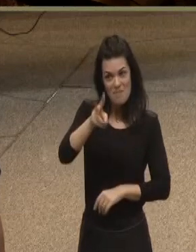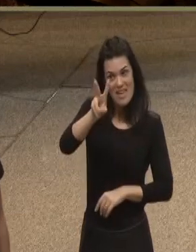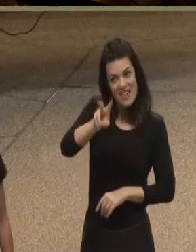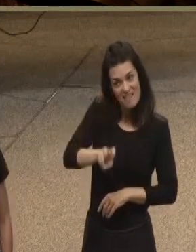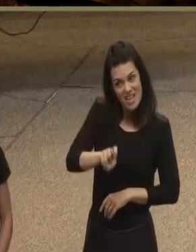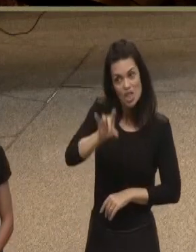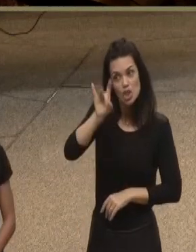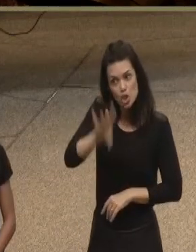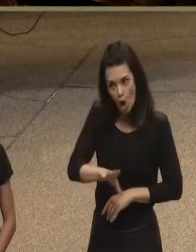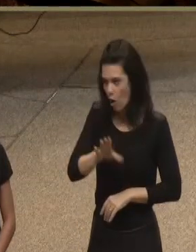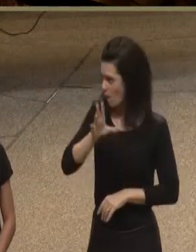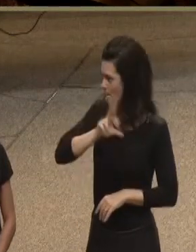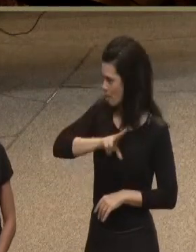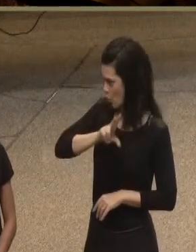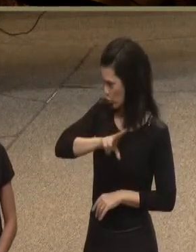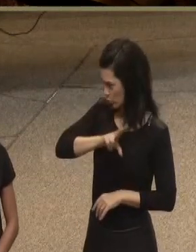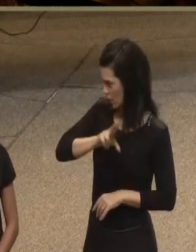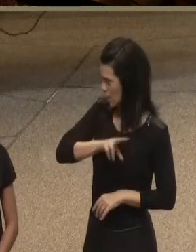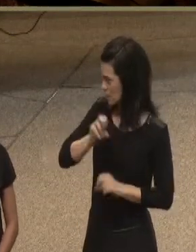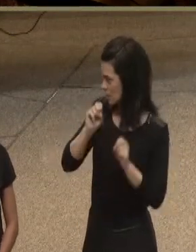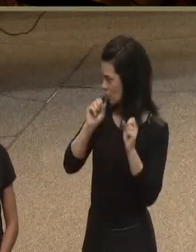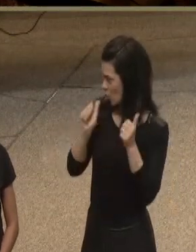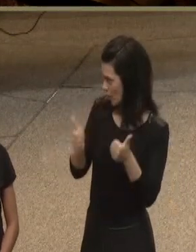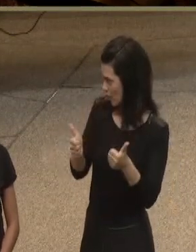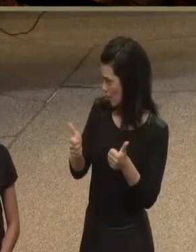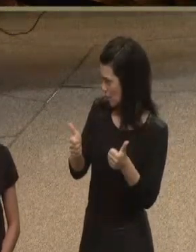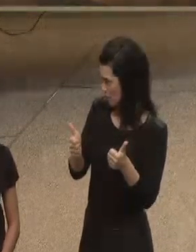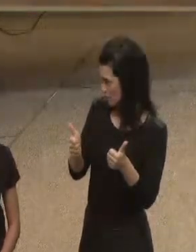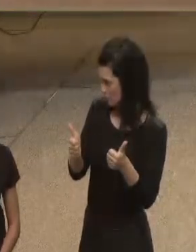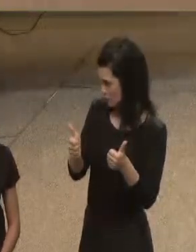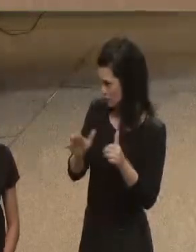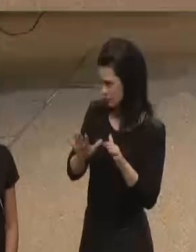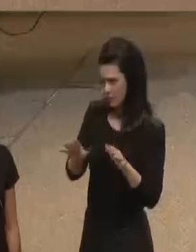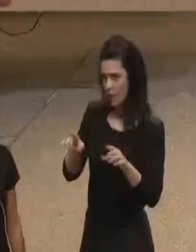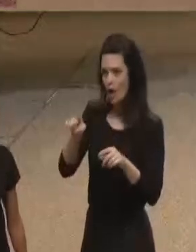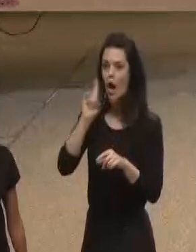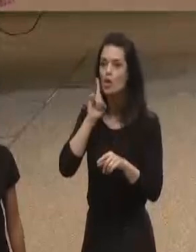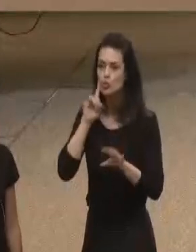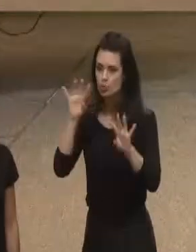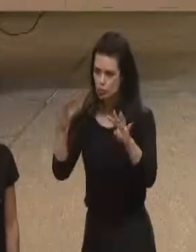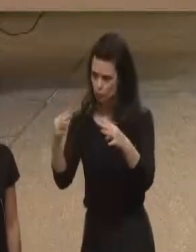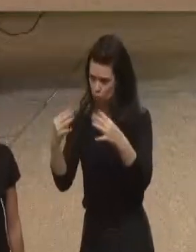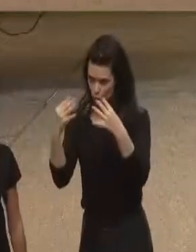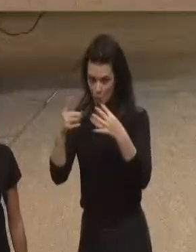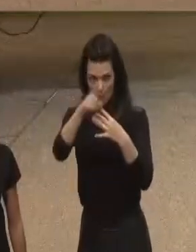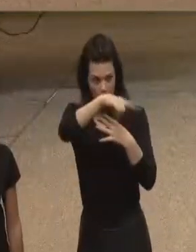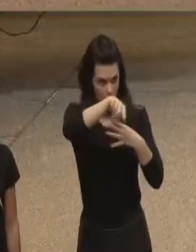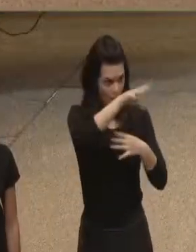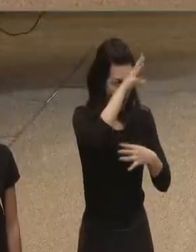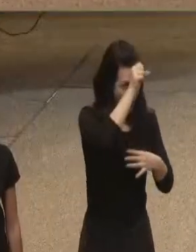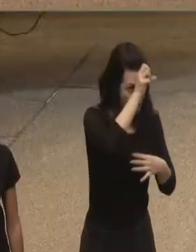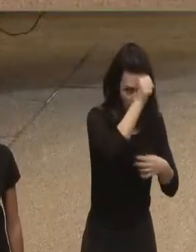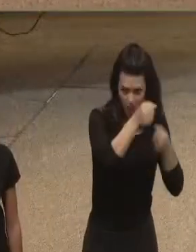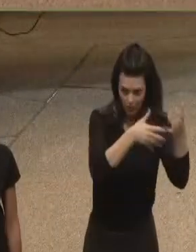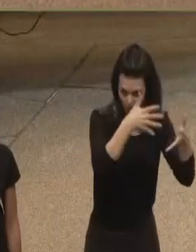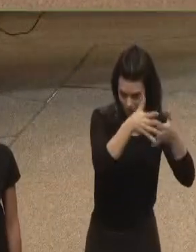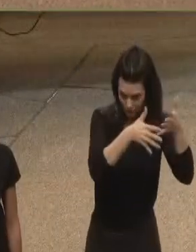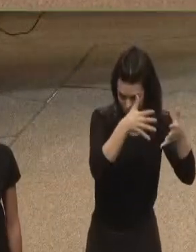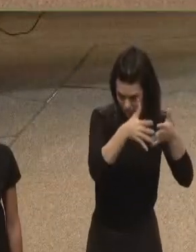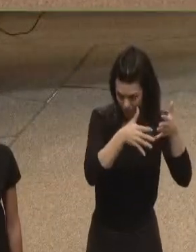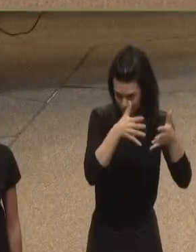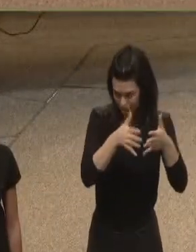Só cantado, mas vocês podem olhar para a intérprete, que vocês então já começarão a aprender os